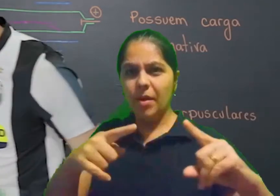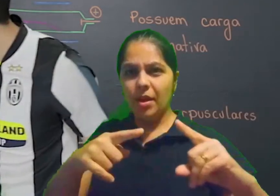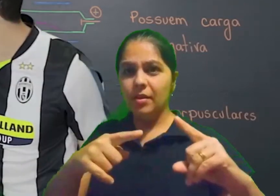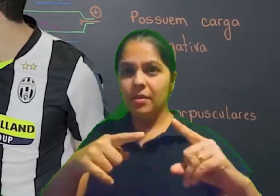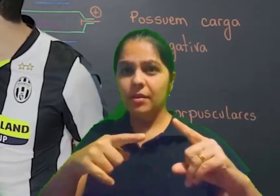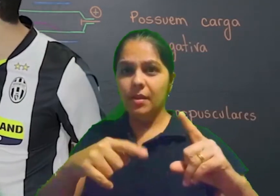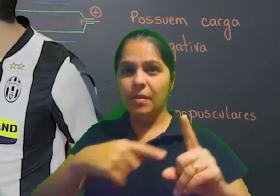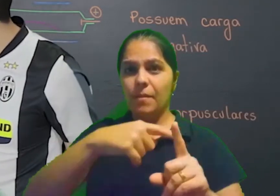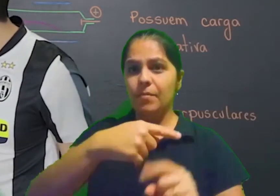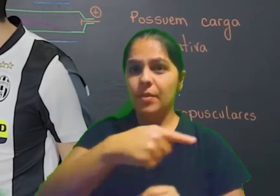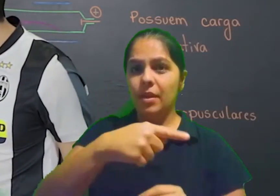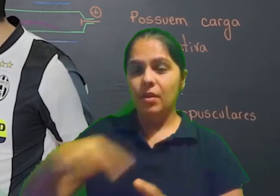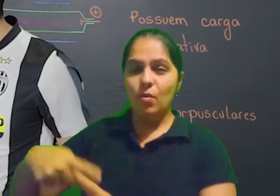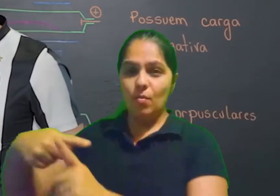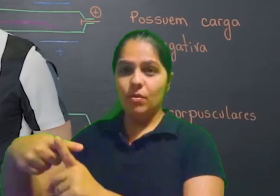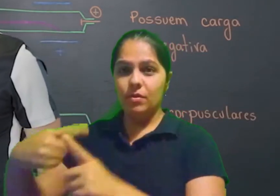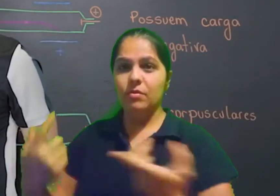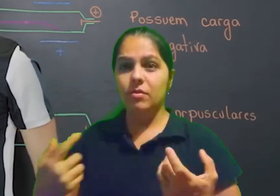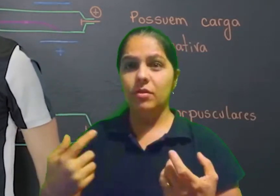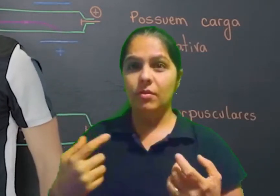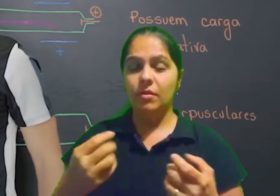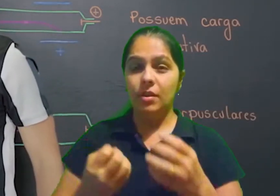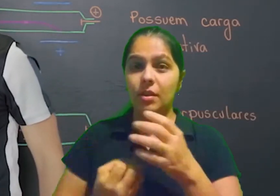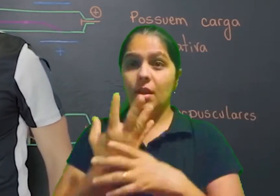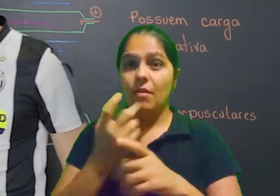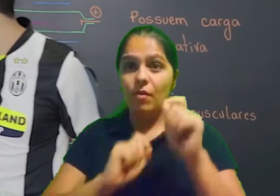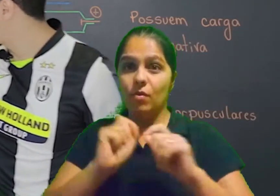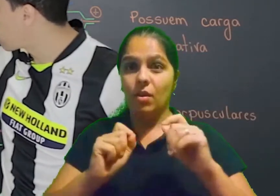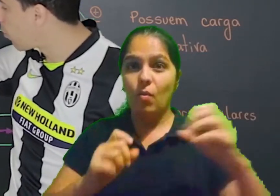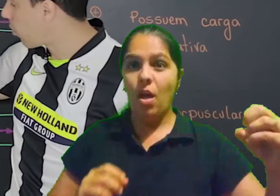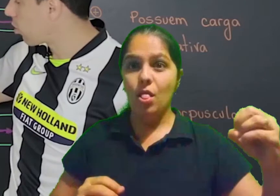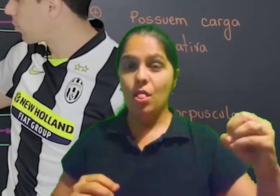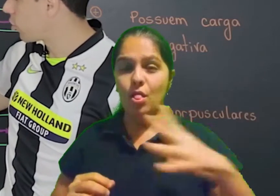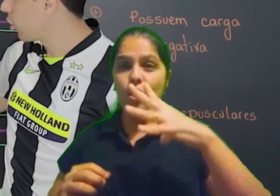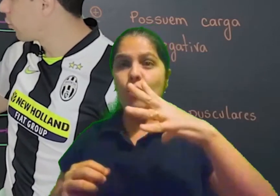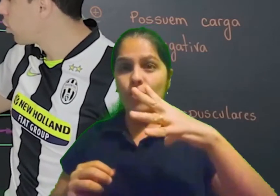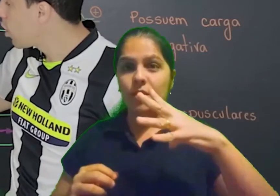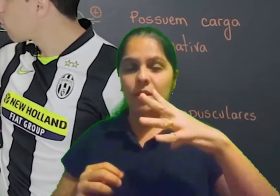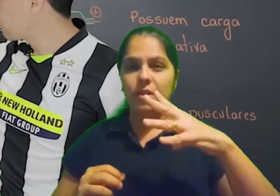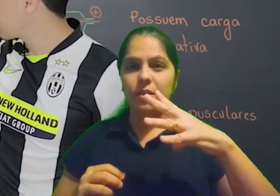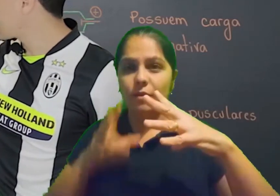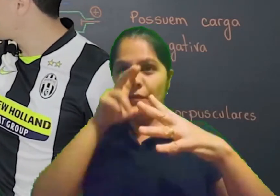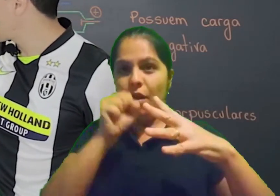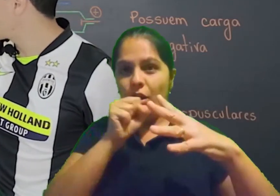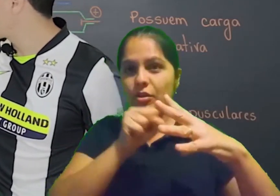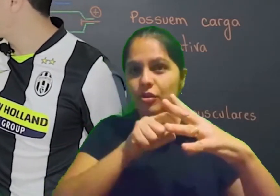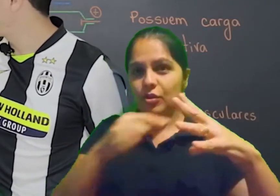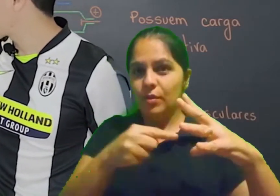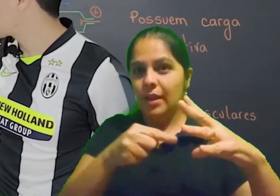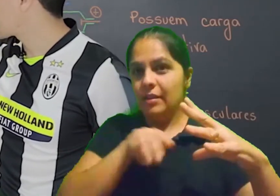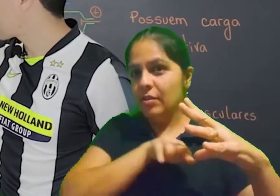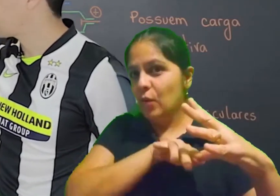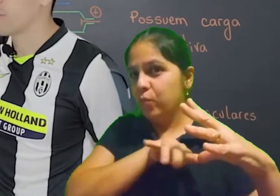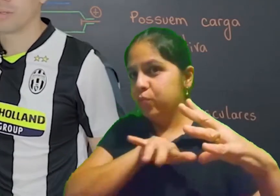separados, surgia uma luminosidade do polo negativo em direção ao polo positivo, quando aqui dentro tinha